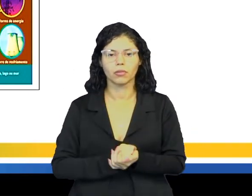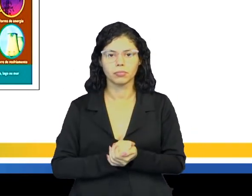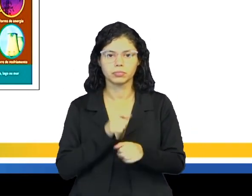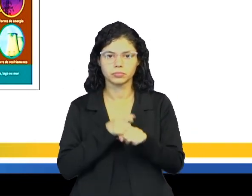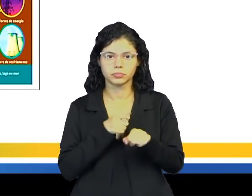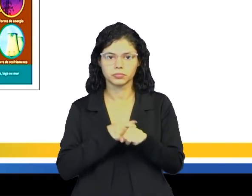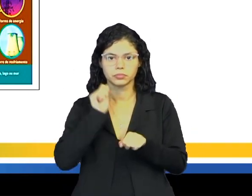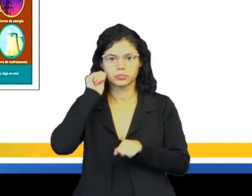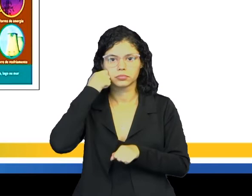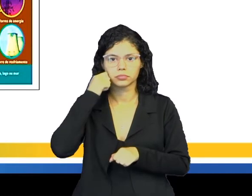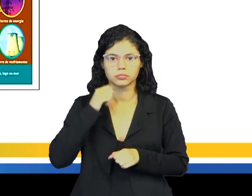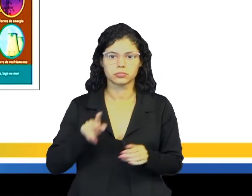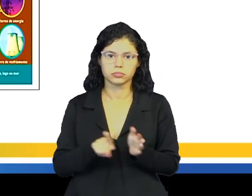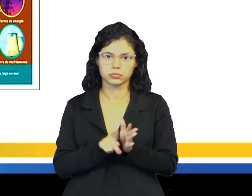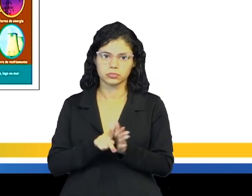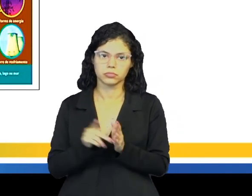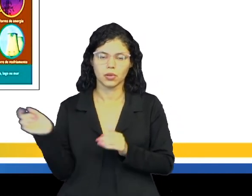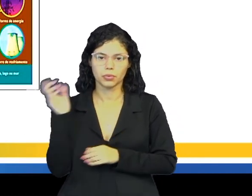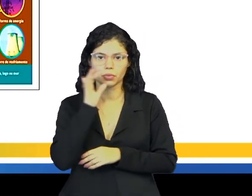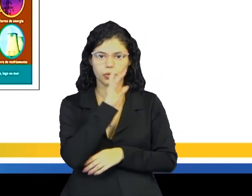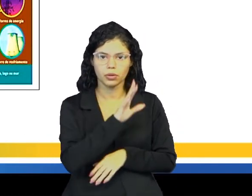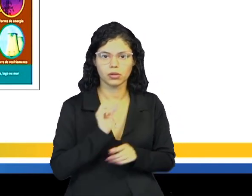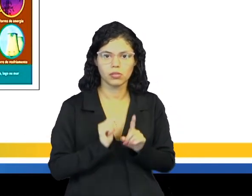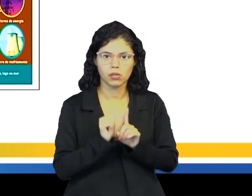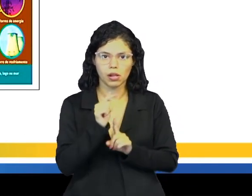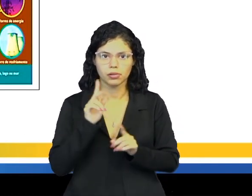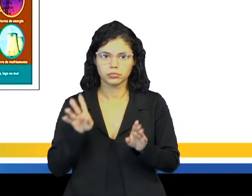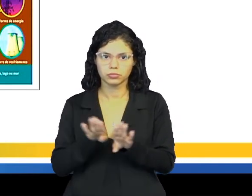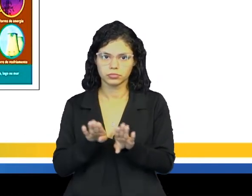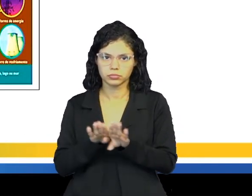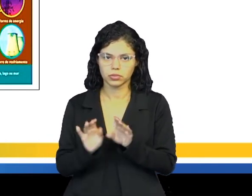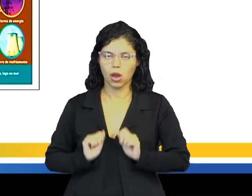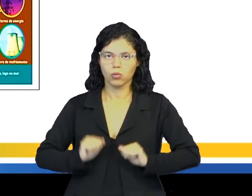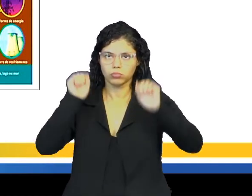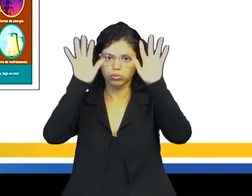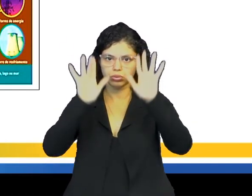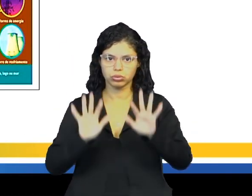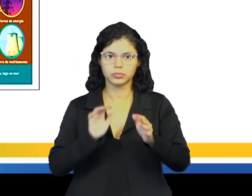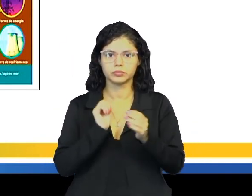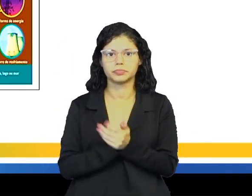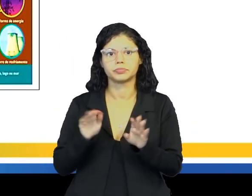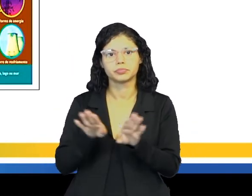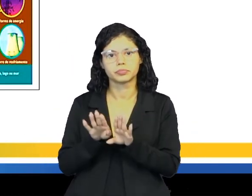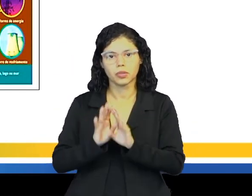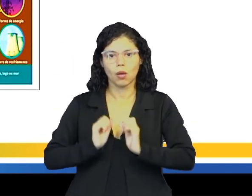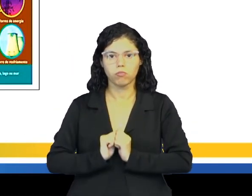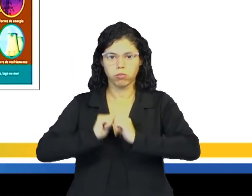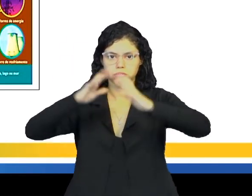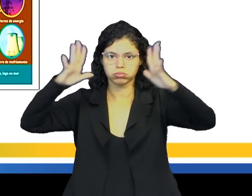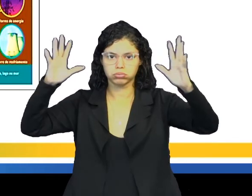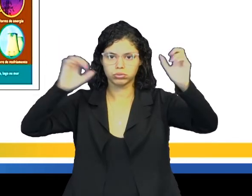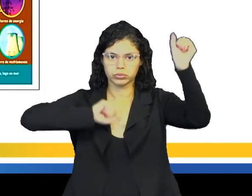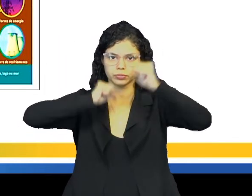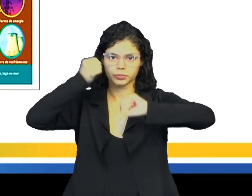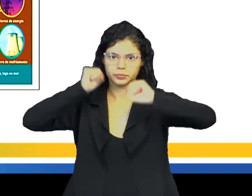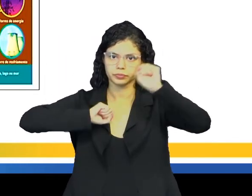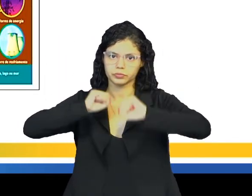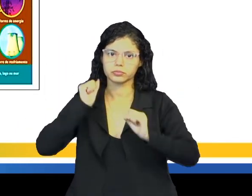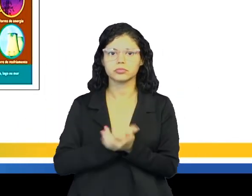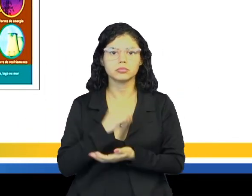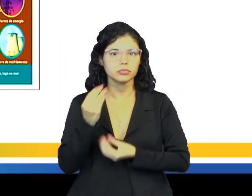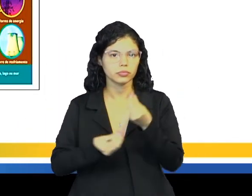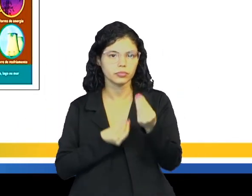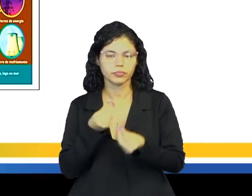mineral. A combustão é fundamental para o aquecimento da água, provocando então a sua evaporação. E temos também aí a usina nuclear. Assim